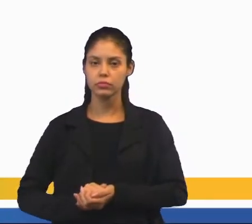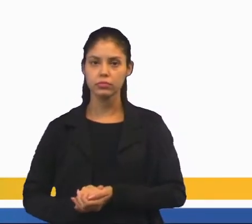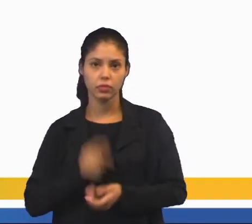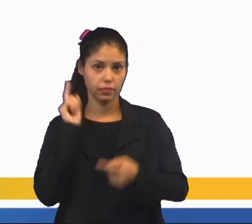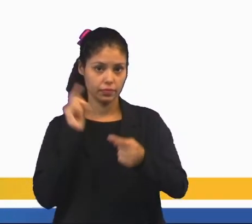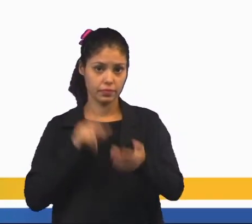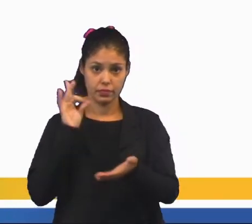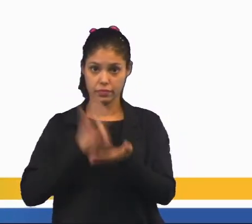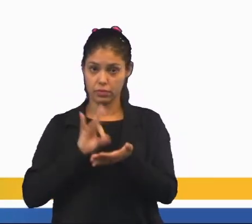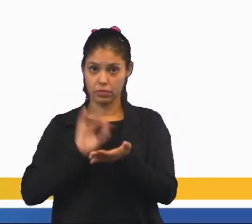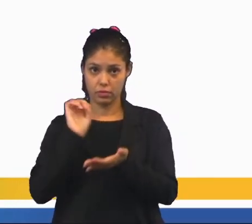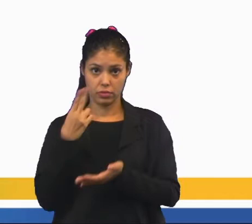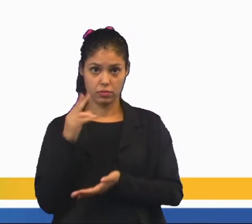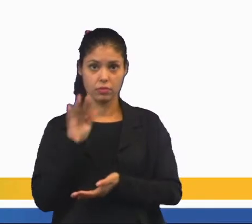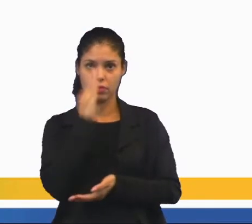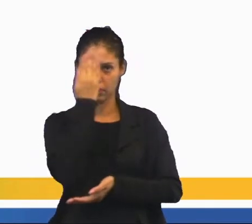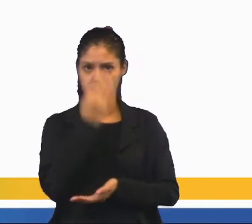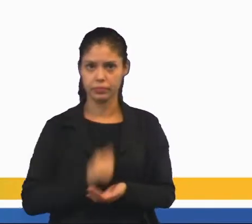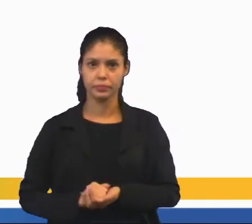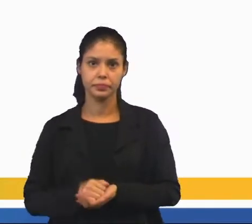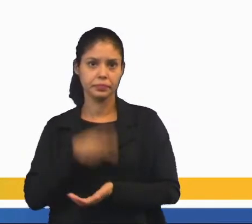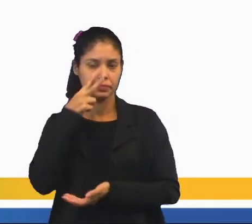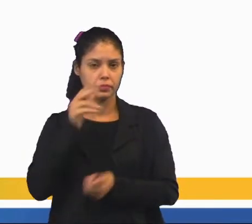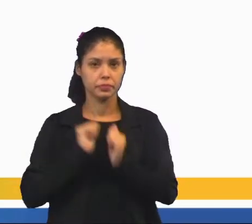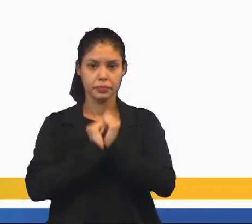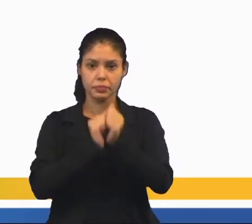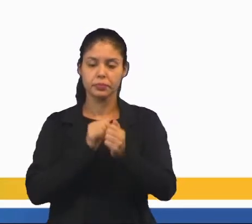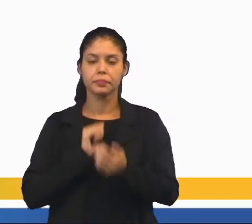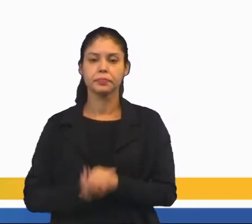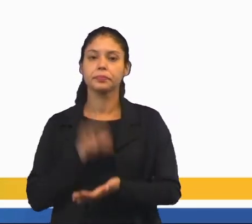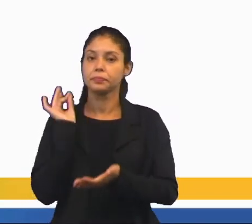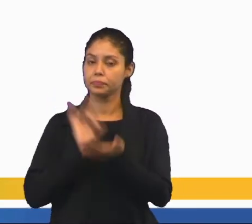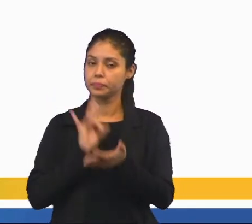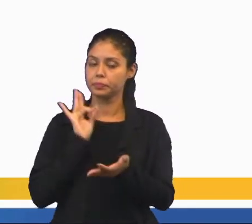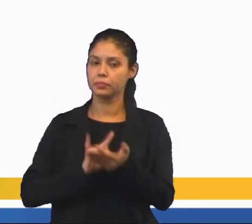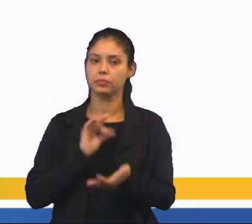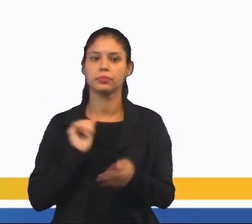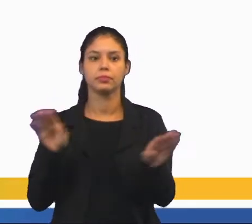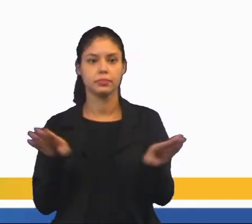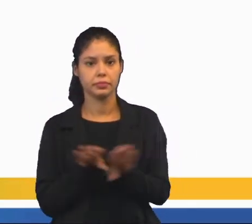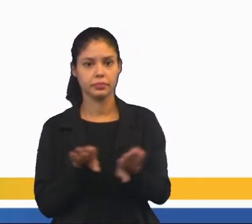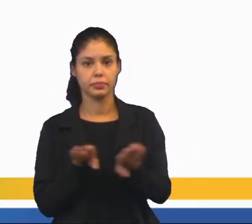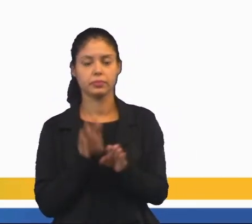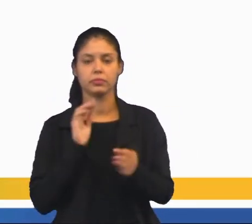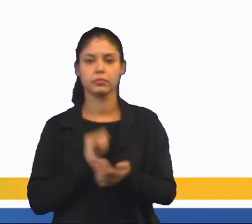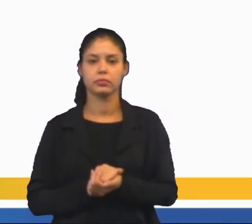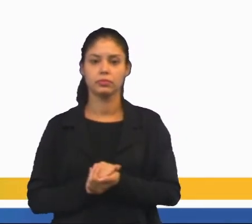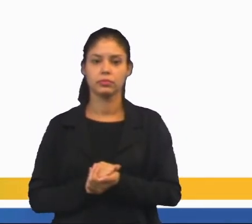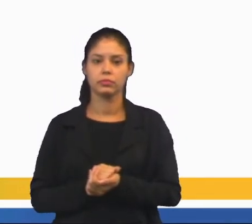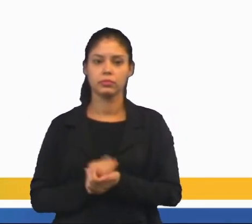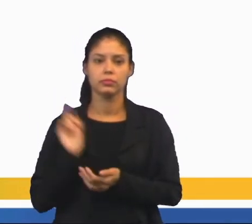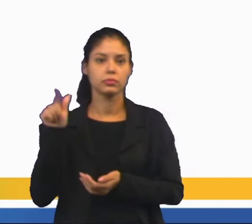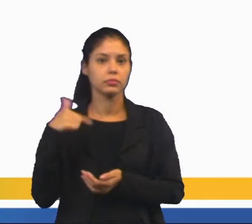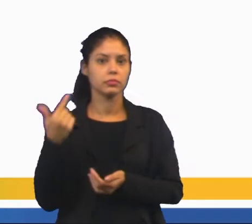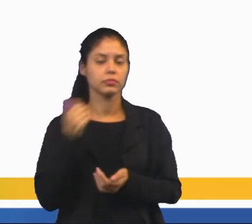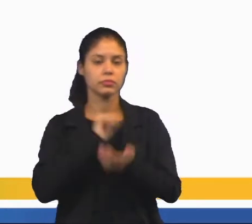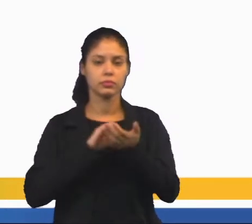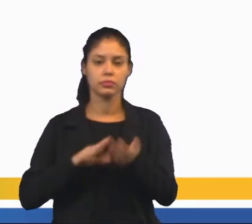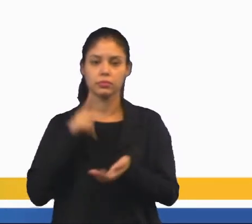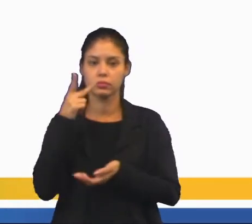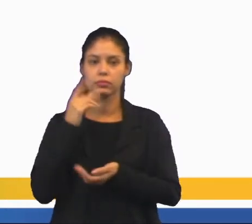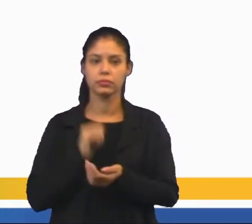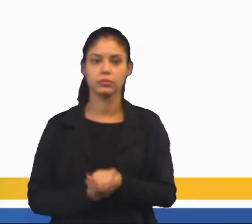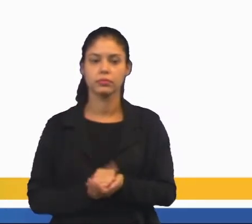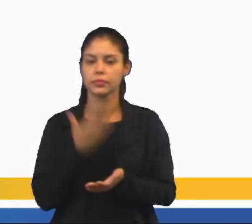ela é verdadeiro ou falso? Vamos ver juntos? Verdadeiro também. E a nossa próxima diz